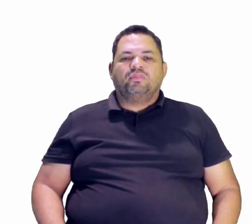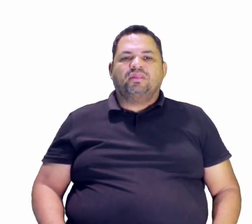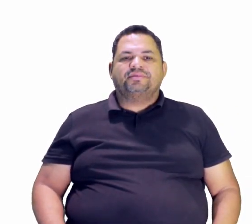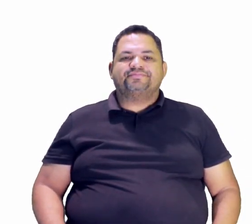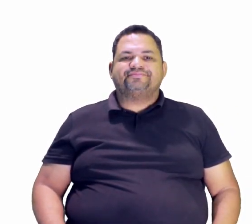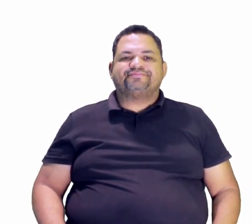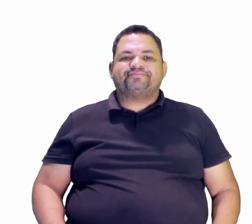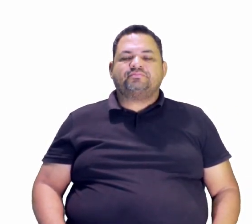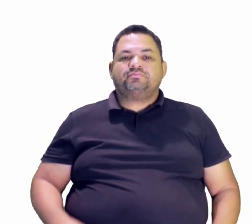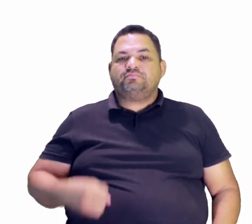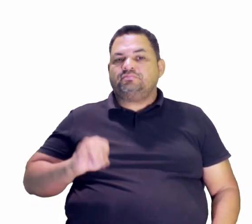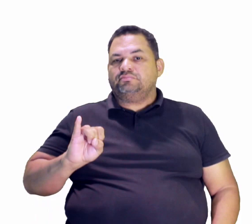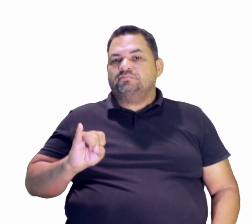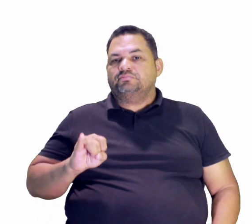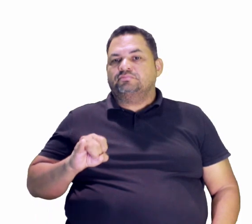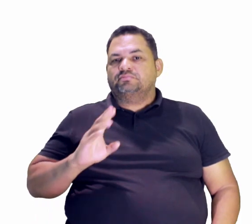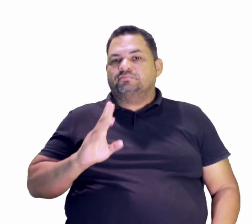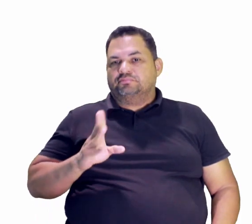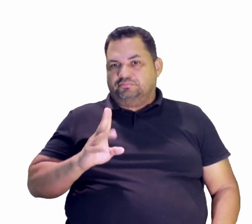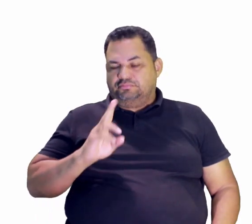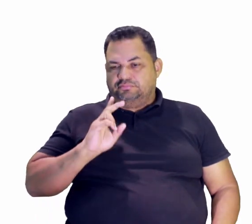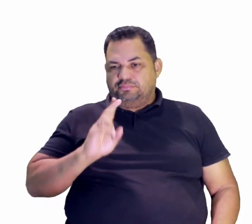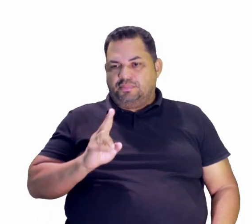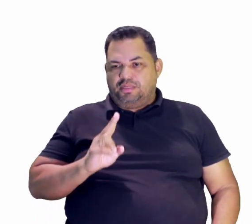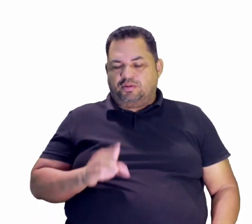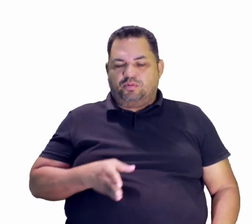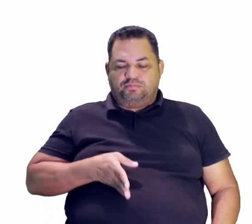Se os vetores estão na mesma direção,